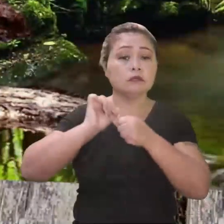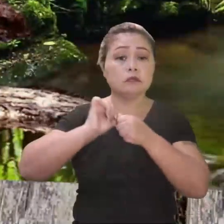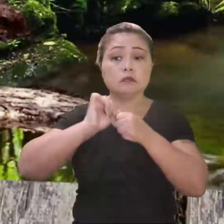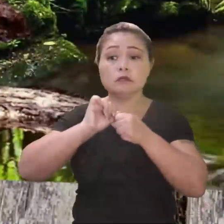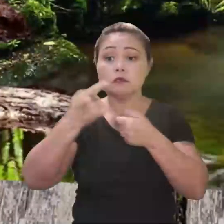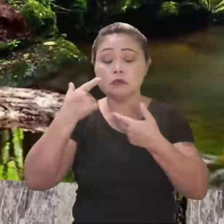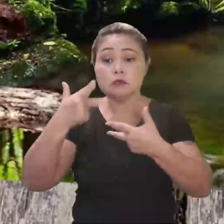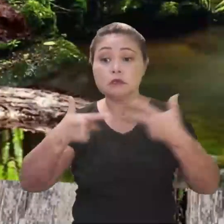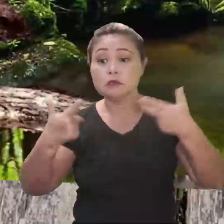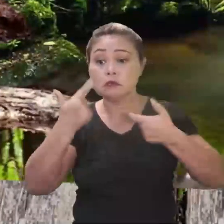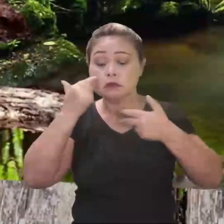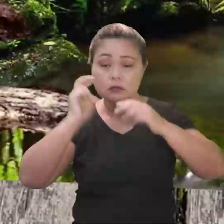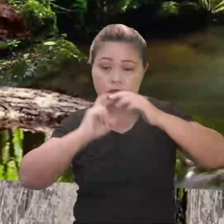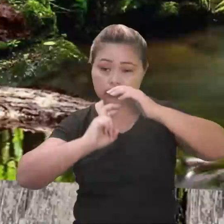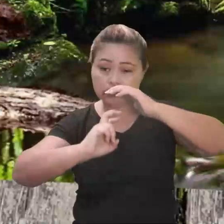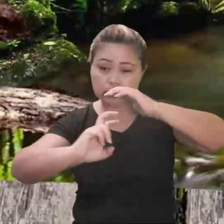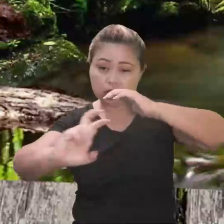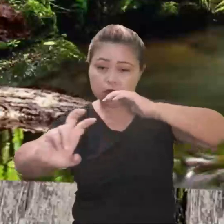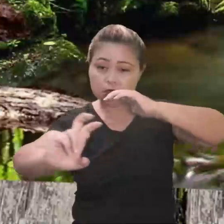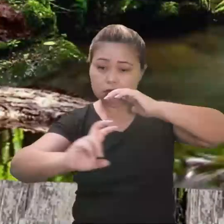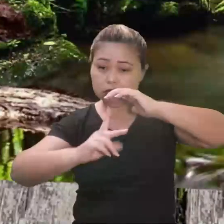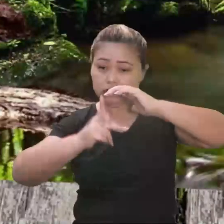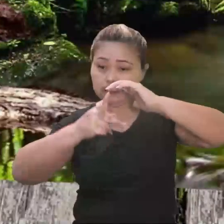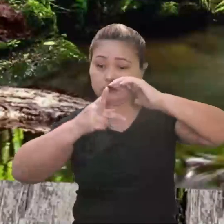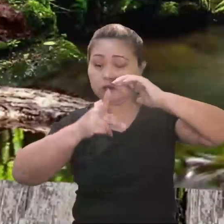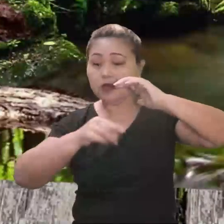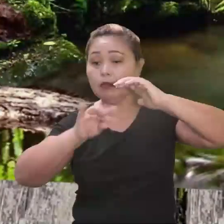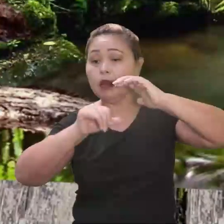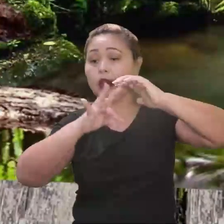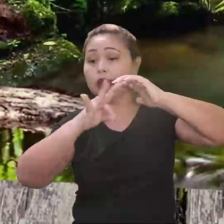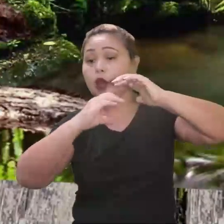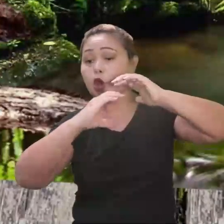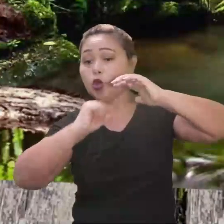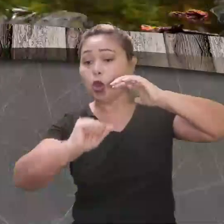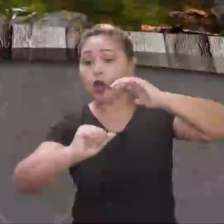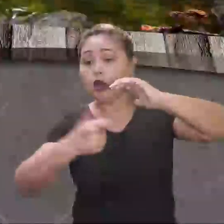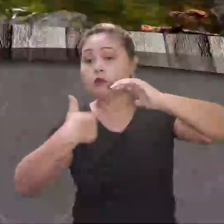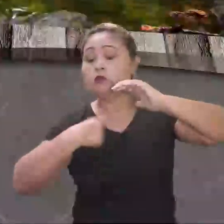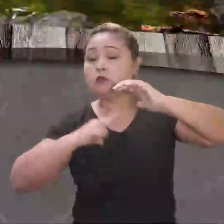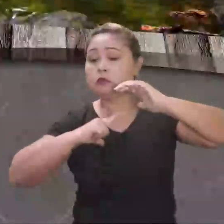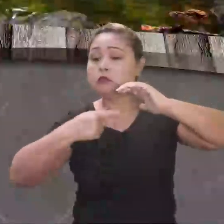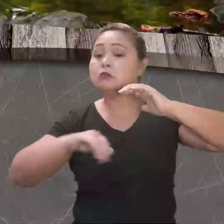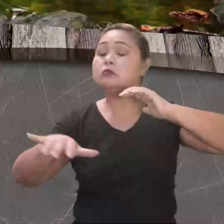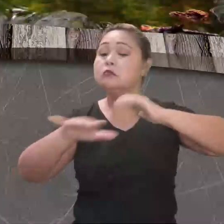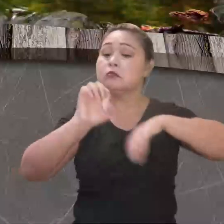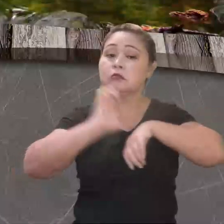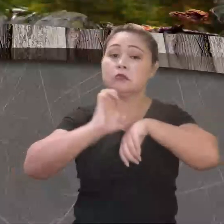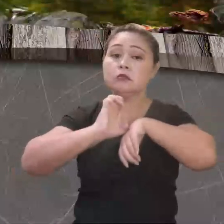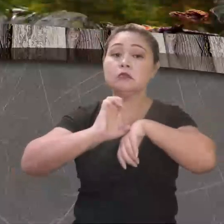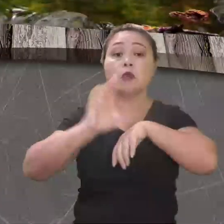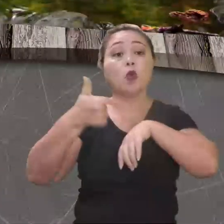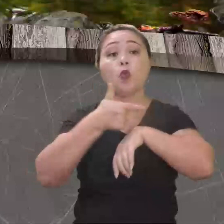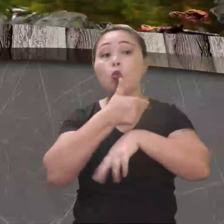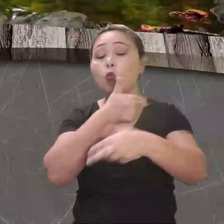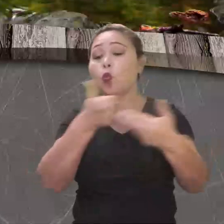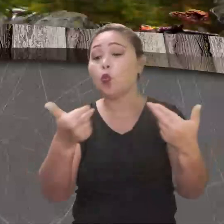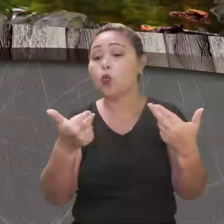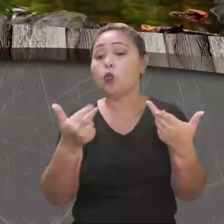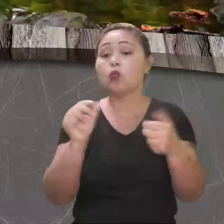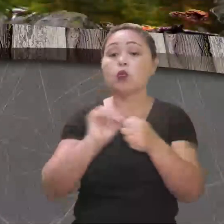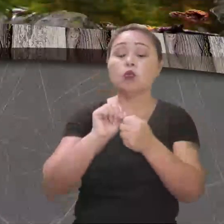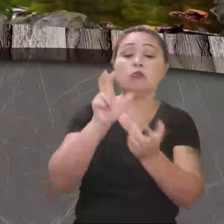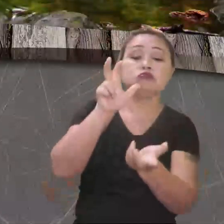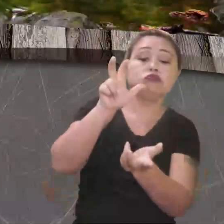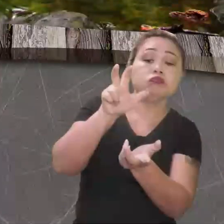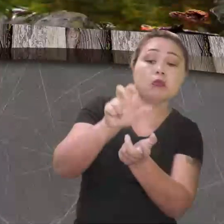deixaram esse registro magnífico que era a presença dessas paleontocas presentes aqui na nossa região. Fora os